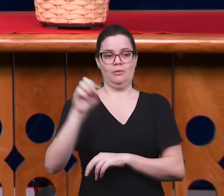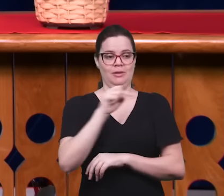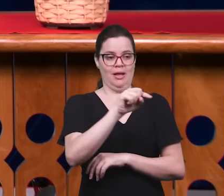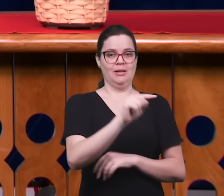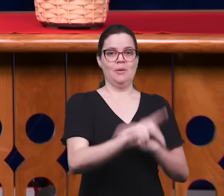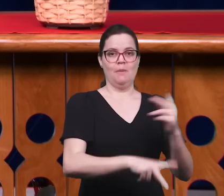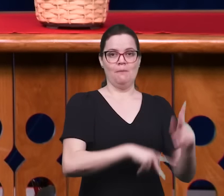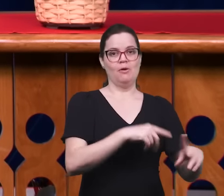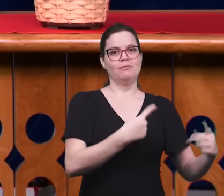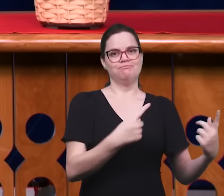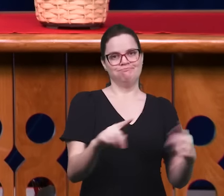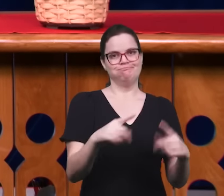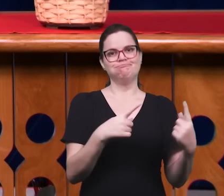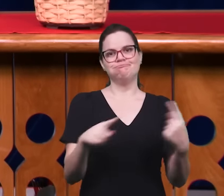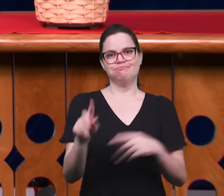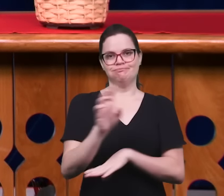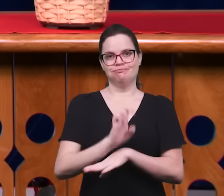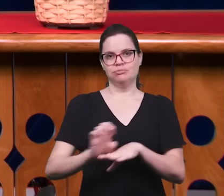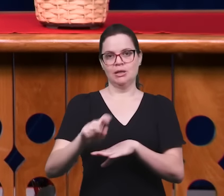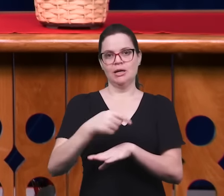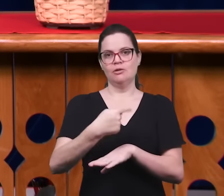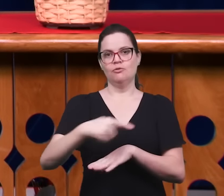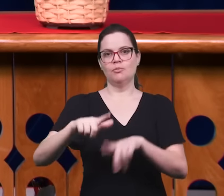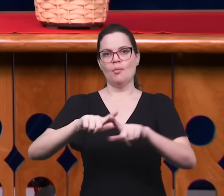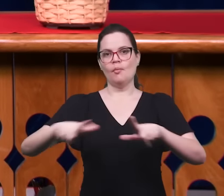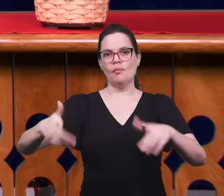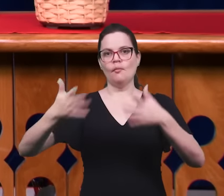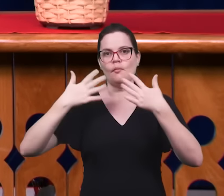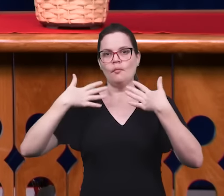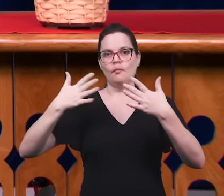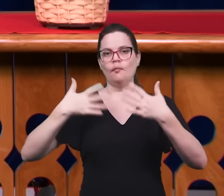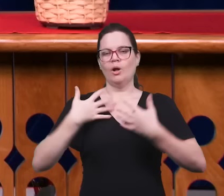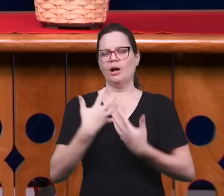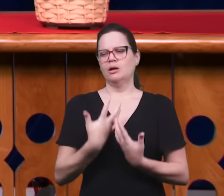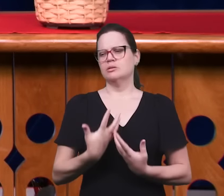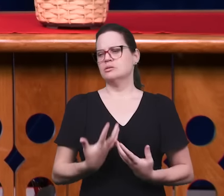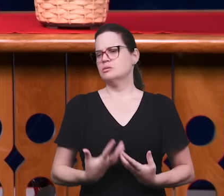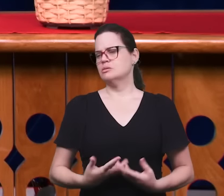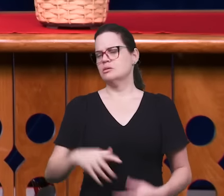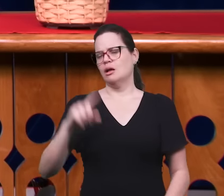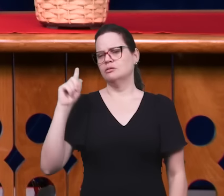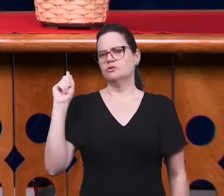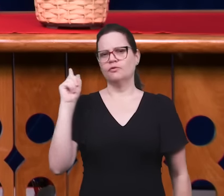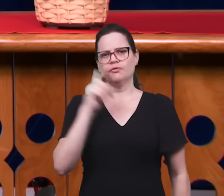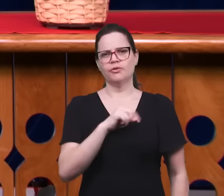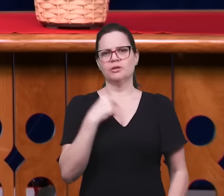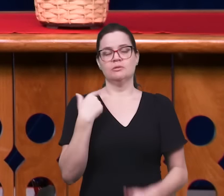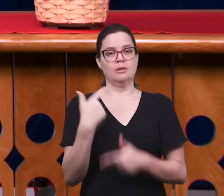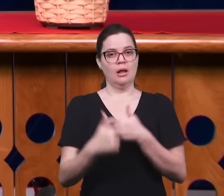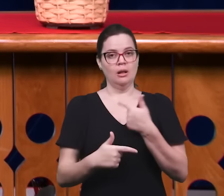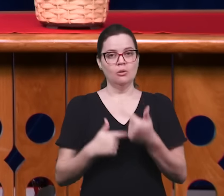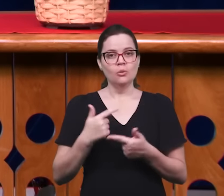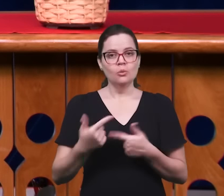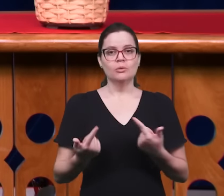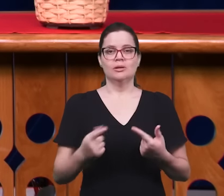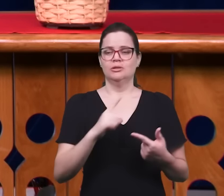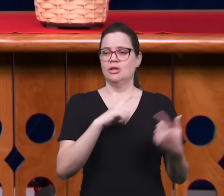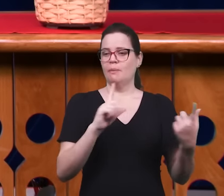perseguido. E ele foi para o deserto, cansado pelas provas, cansado